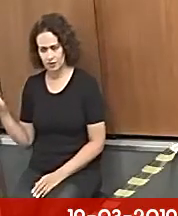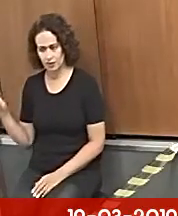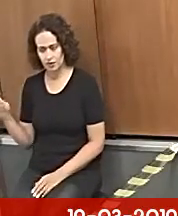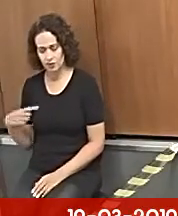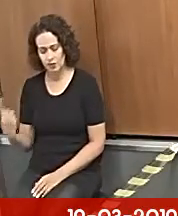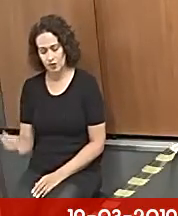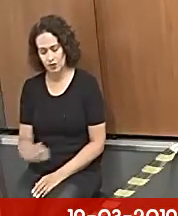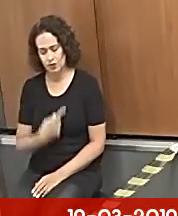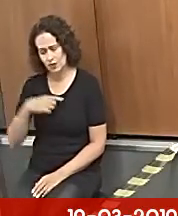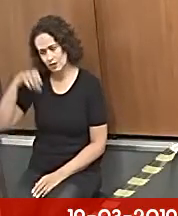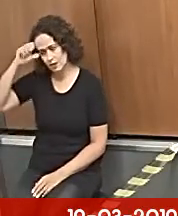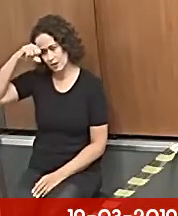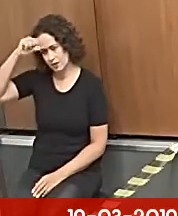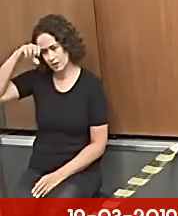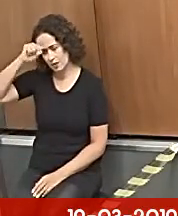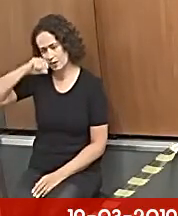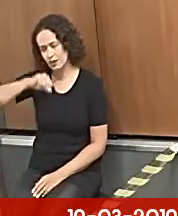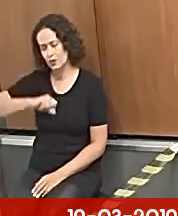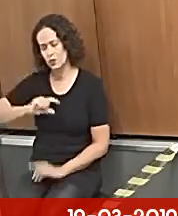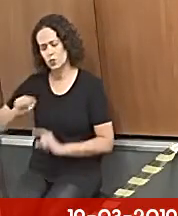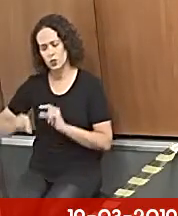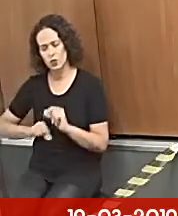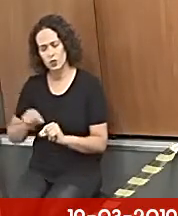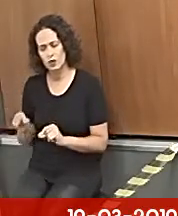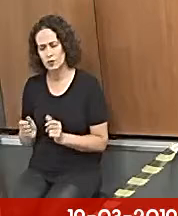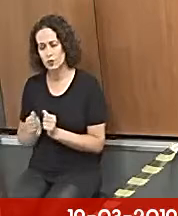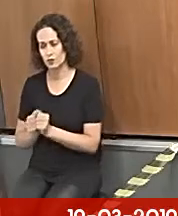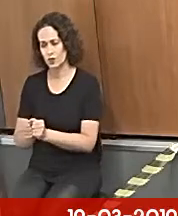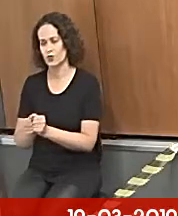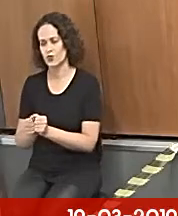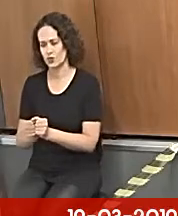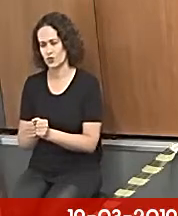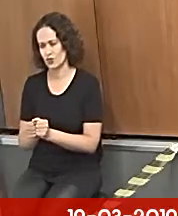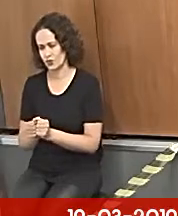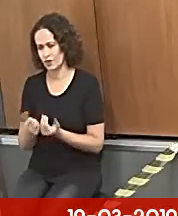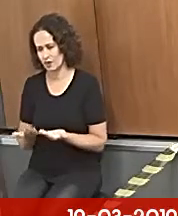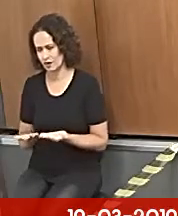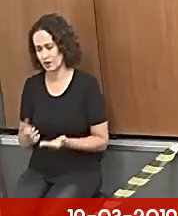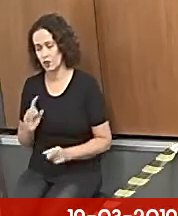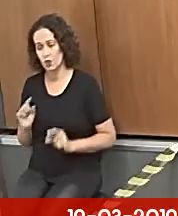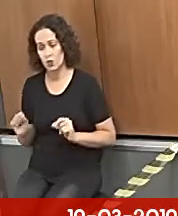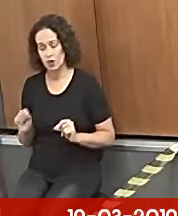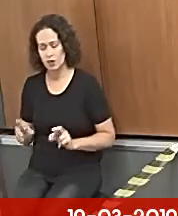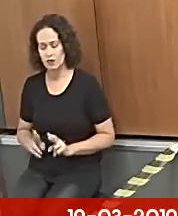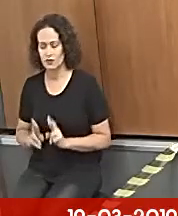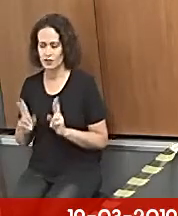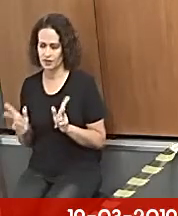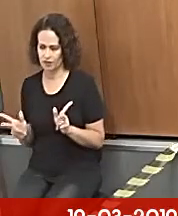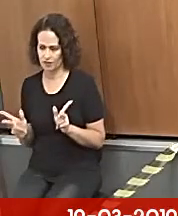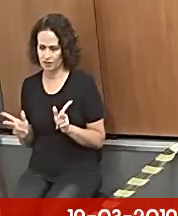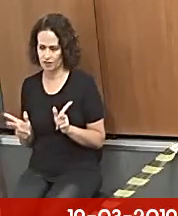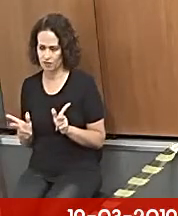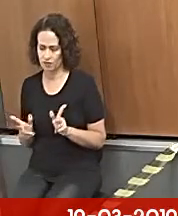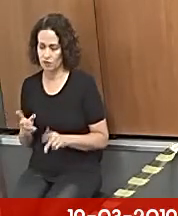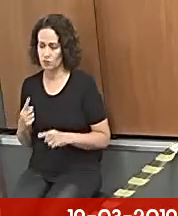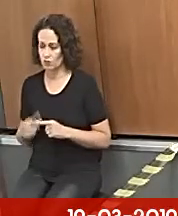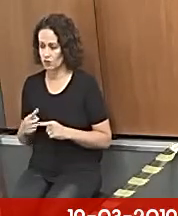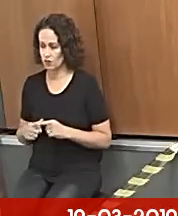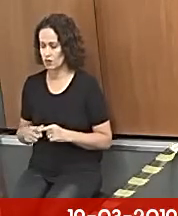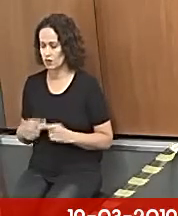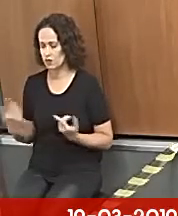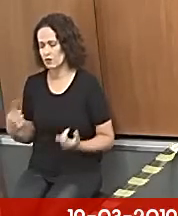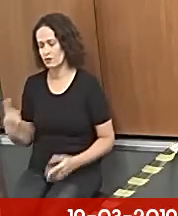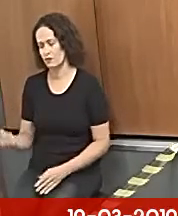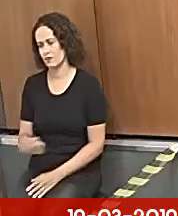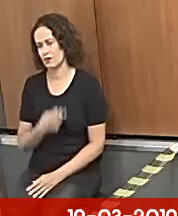aprendendo com ela o que pode somar junto né que essa diferença para nós porque a gente chega e fala nós representando